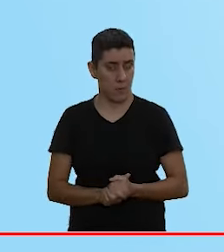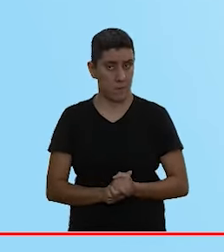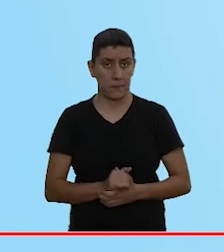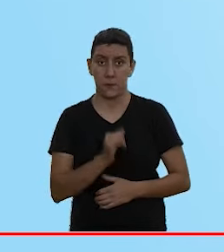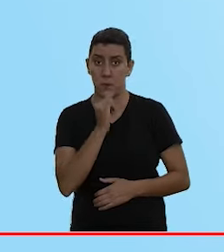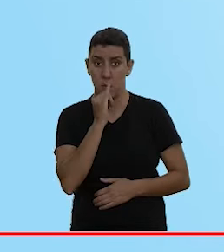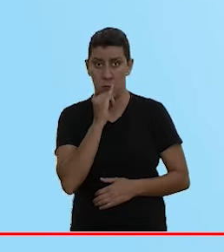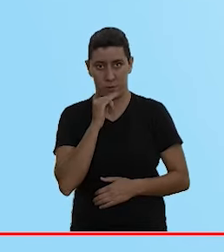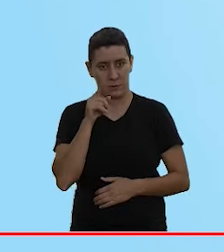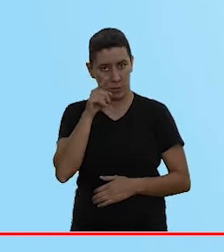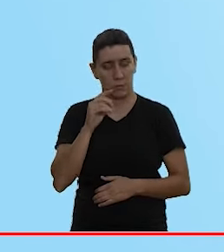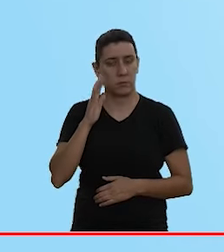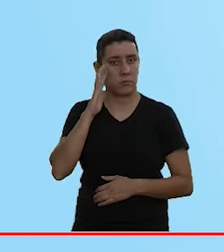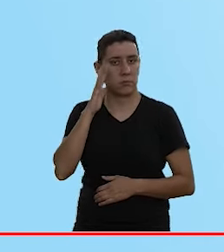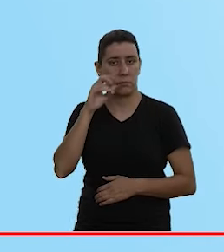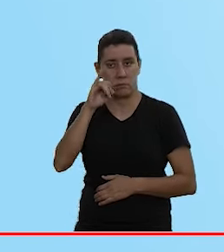são